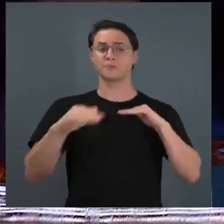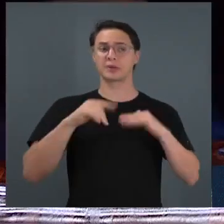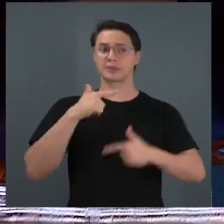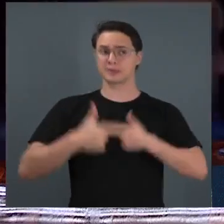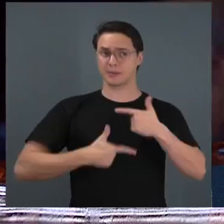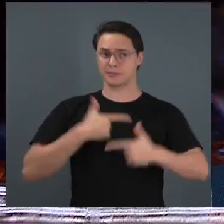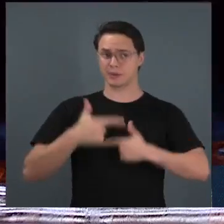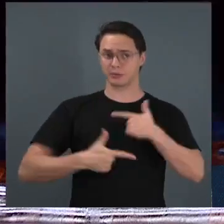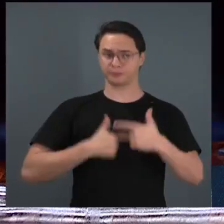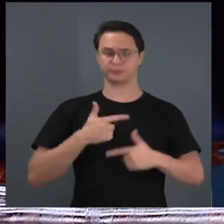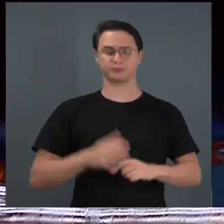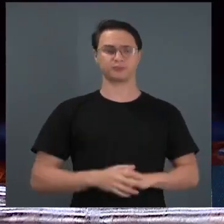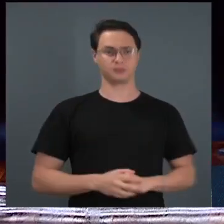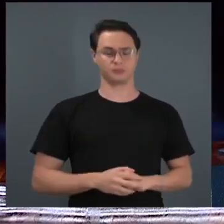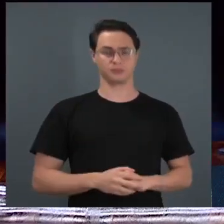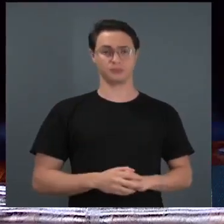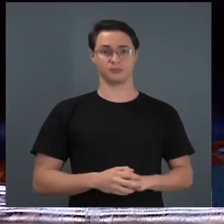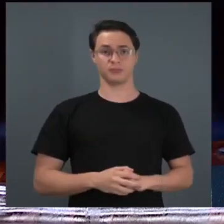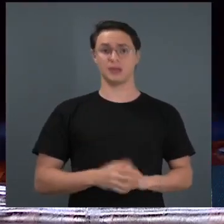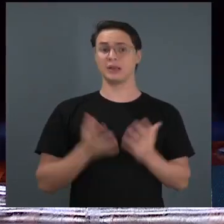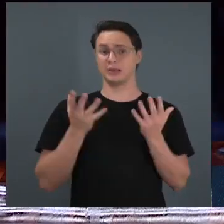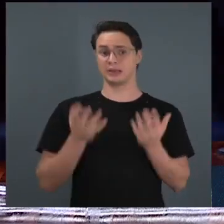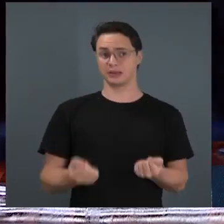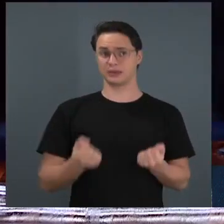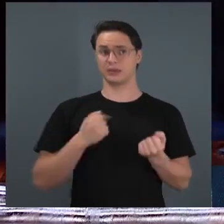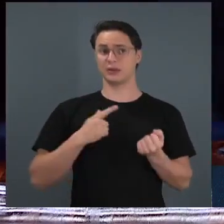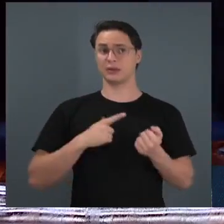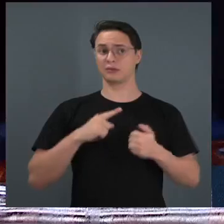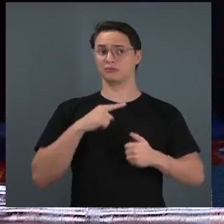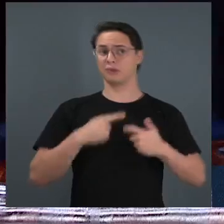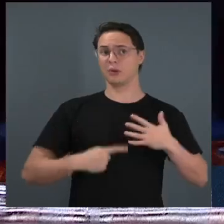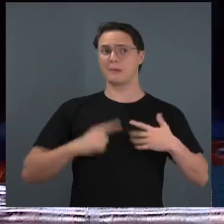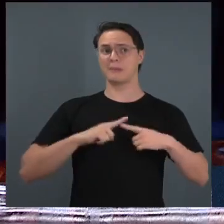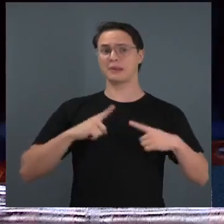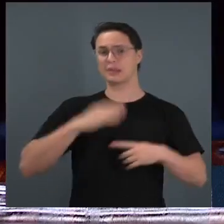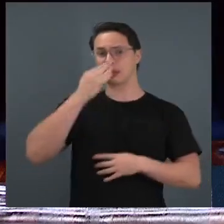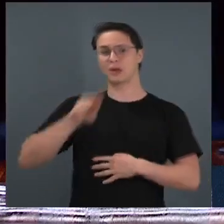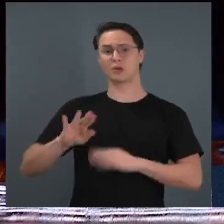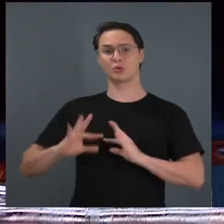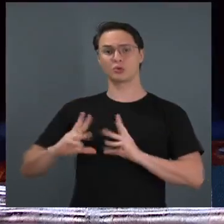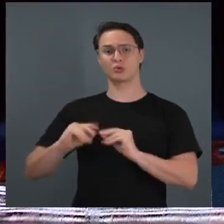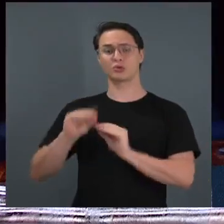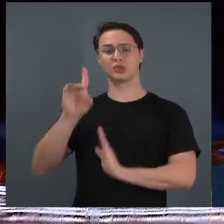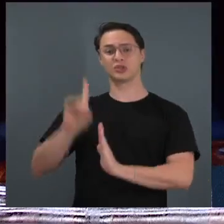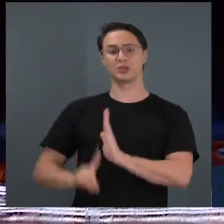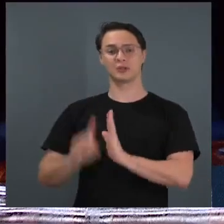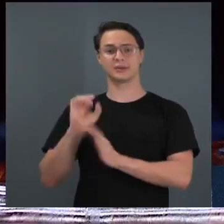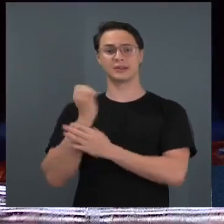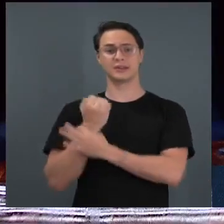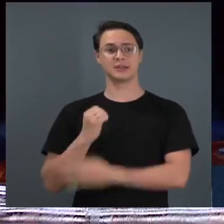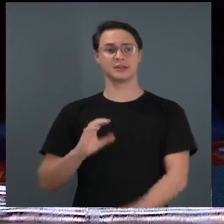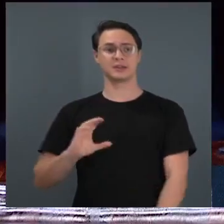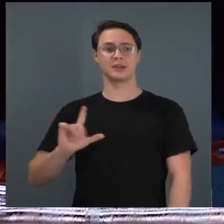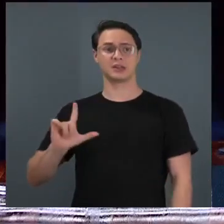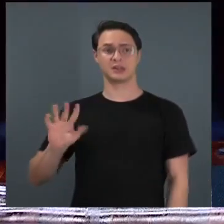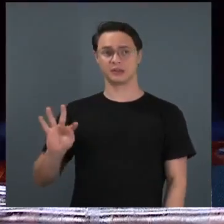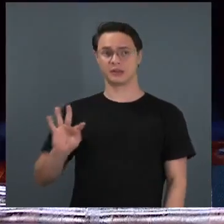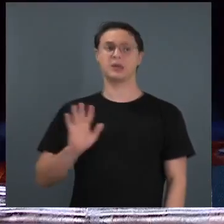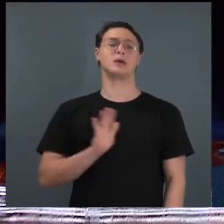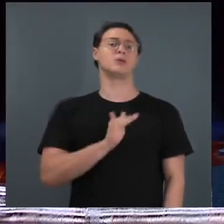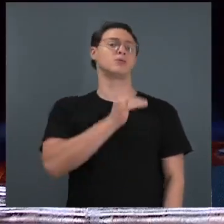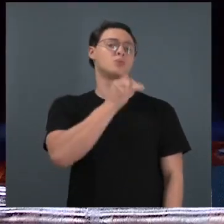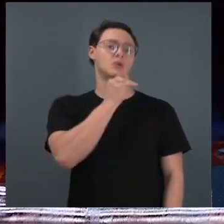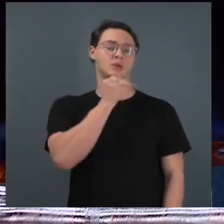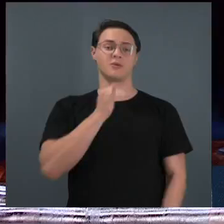presencial. Ele admite os princípios, mas nega todos os direitos garantidos pela CLT. Por exemplo,